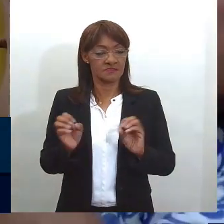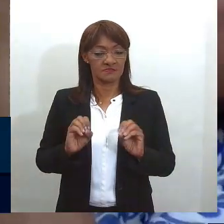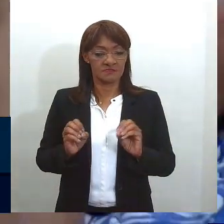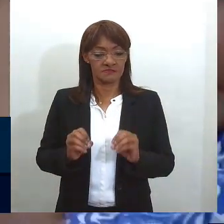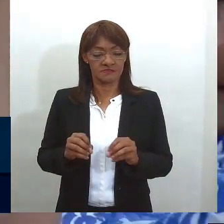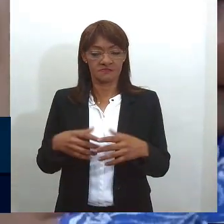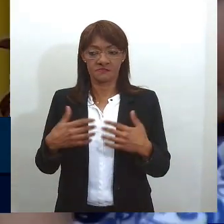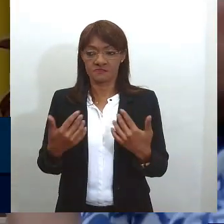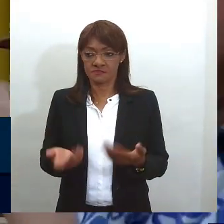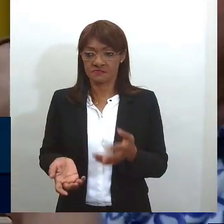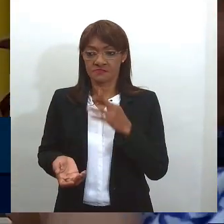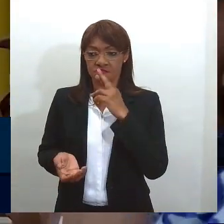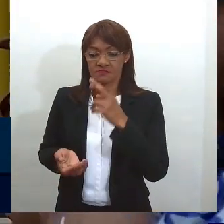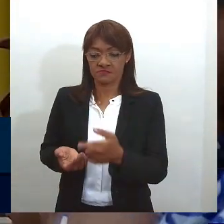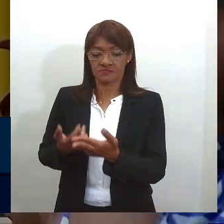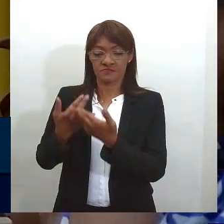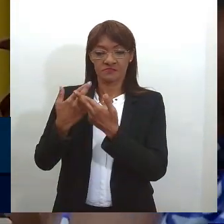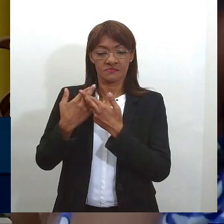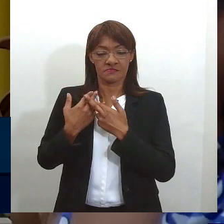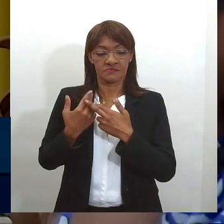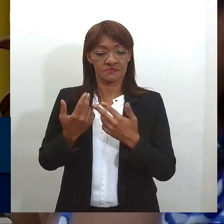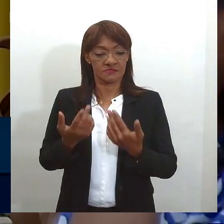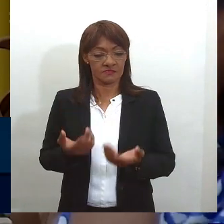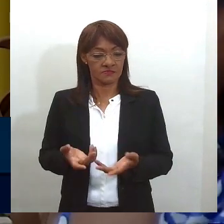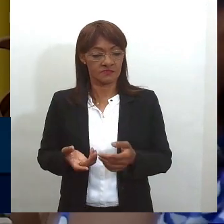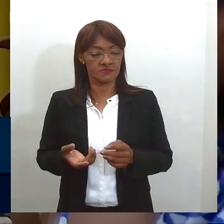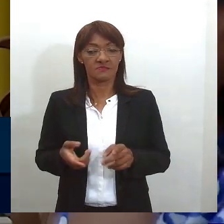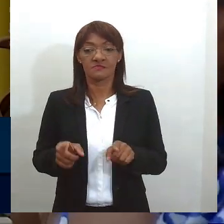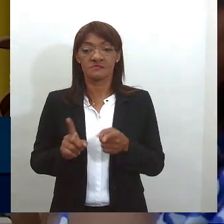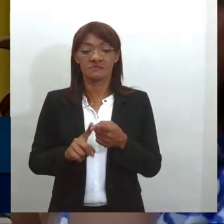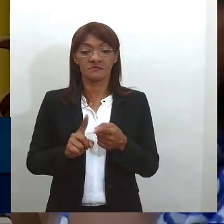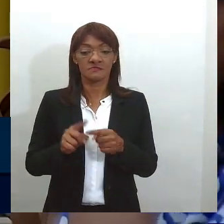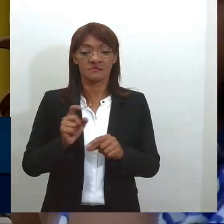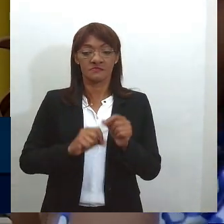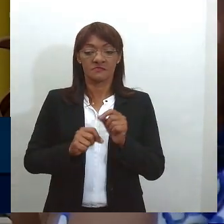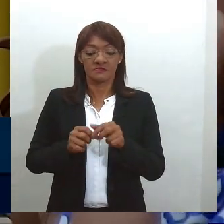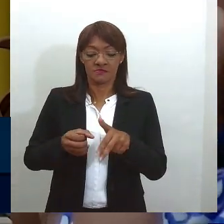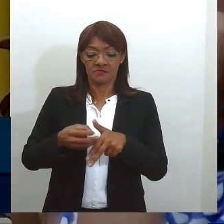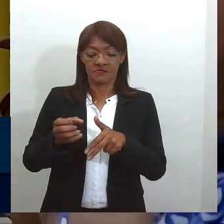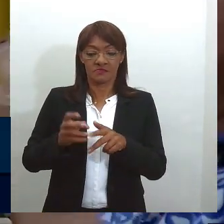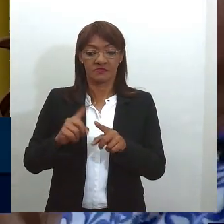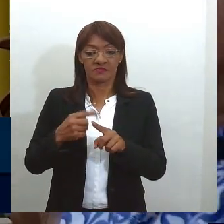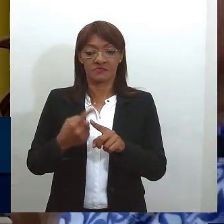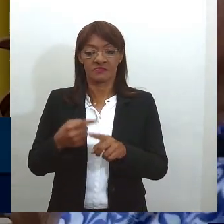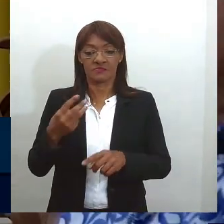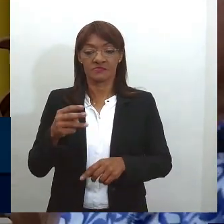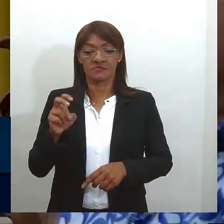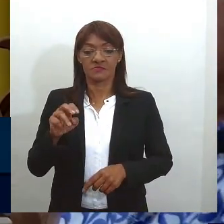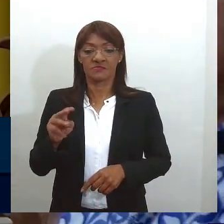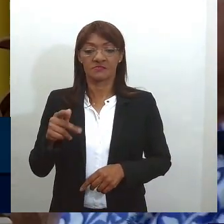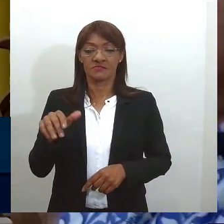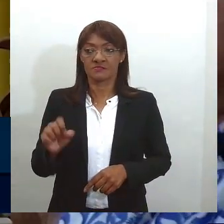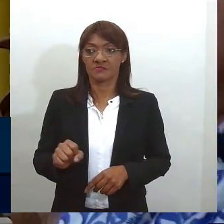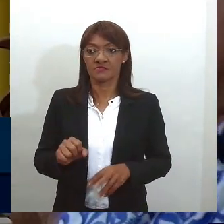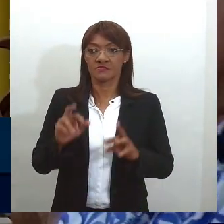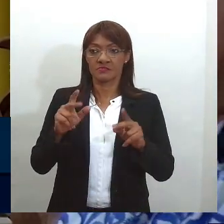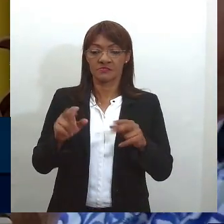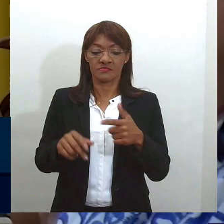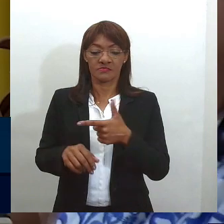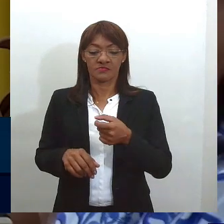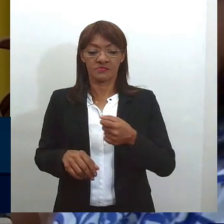levou em consideração também o aumento de despesa. Então, foi 35 milhões a mais que 2022 e cumprimos o mínimo para a